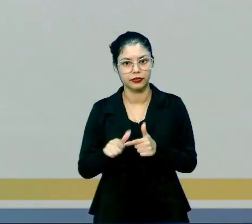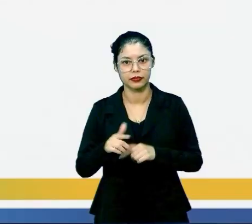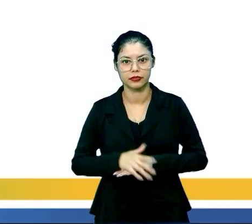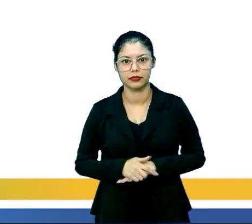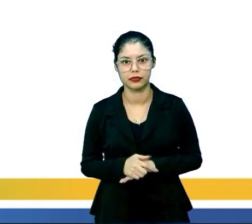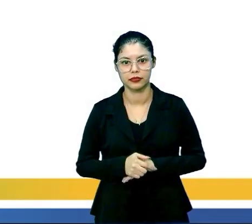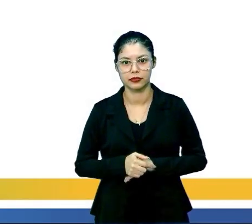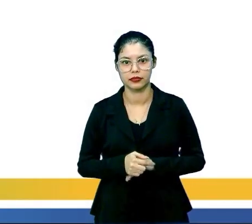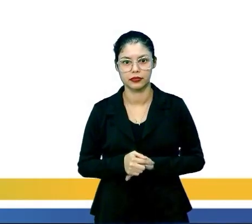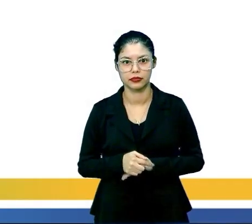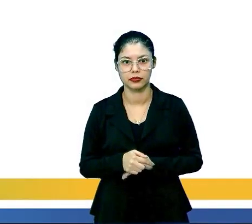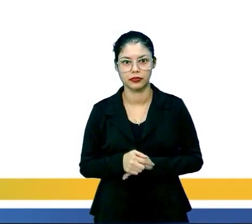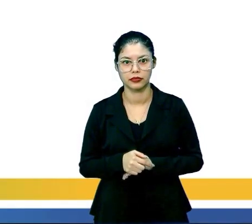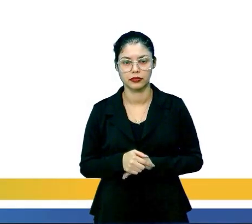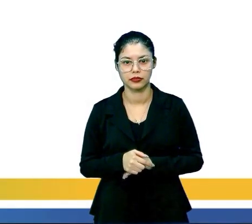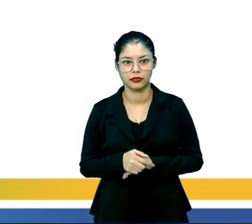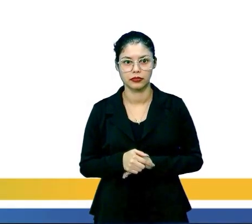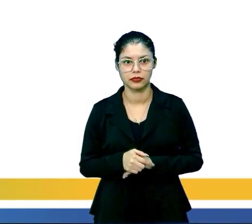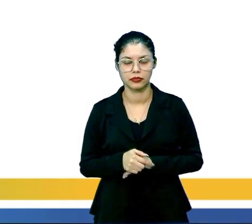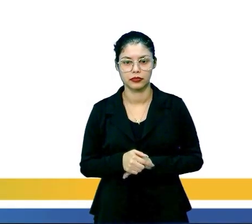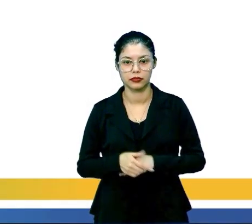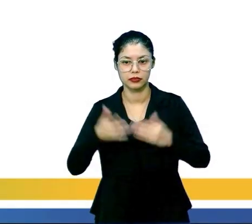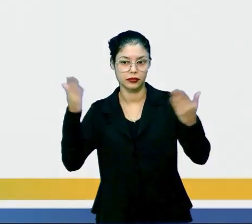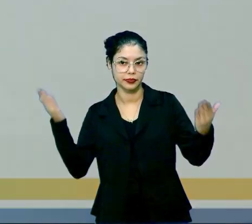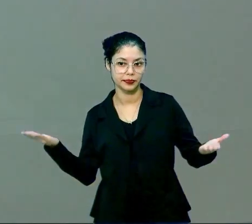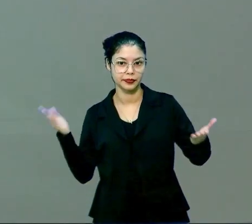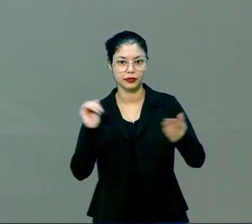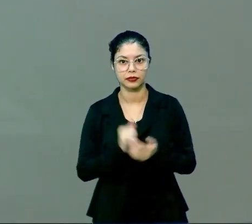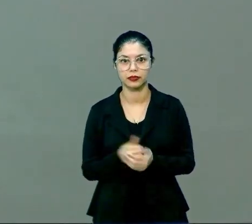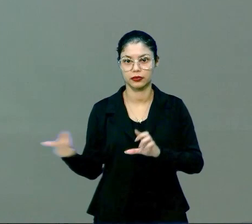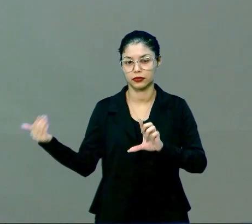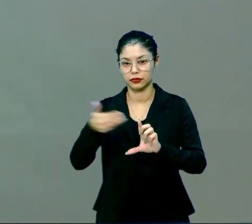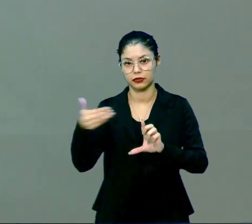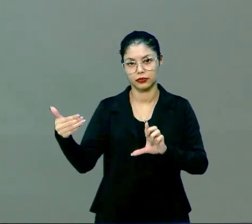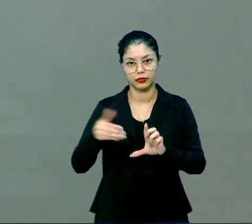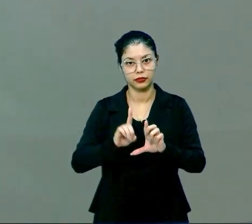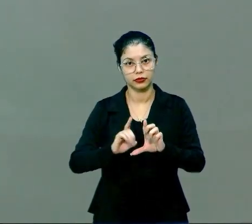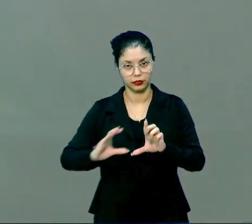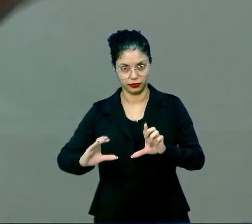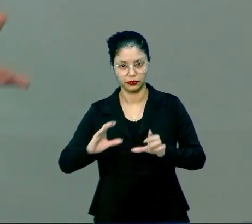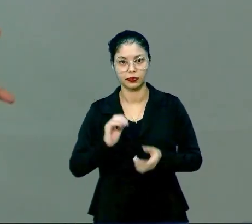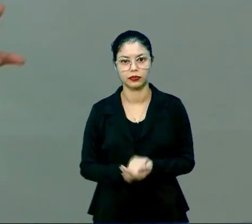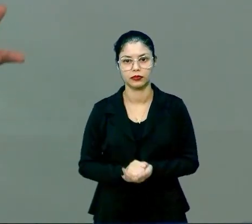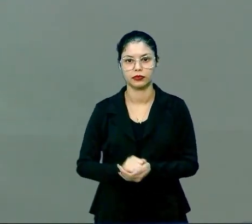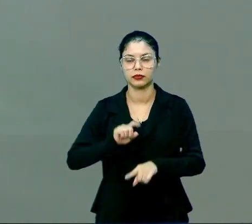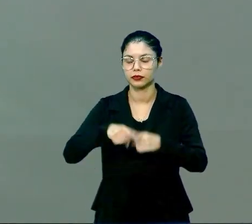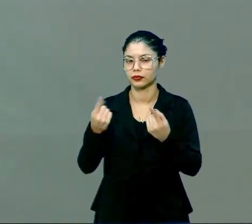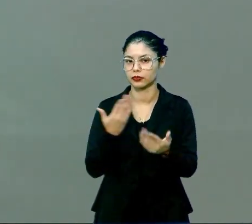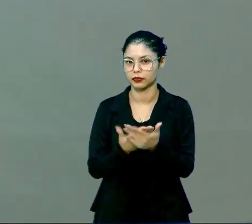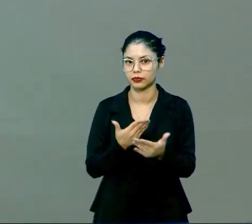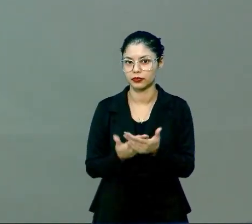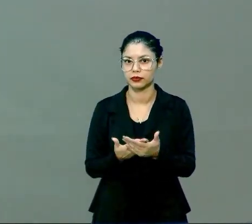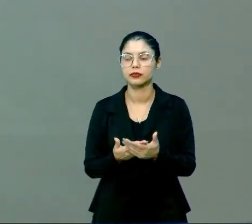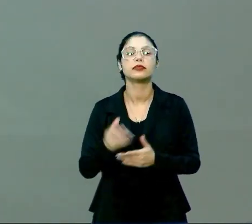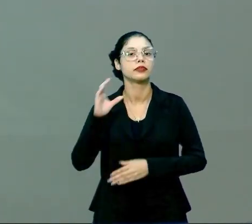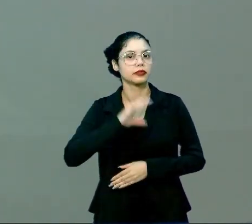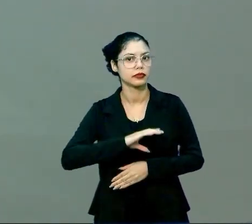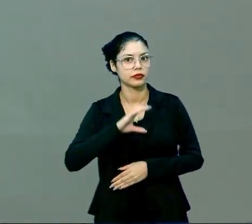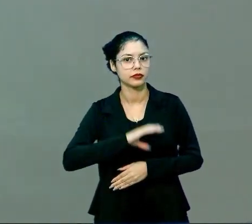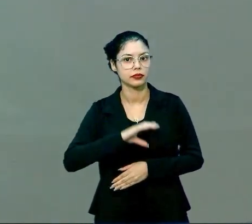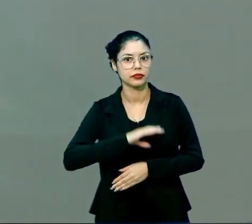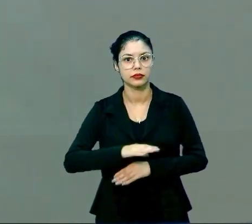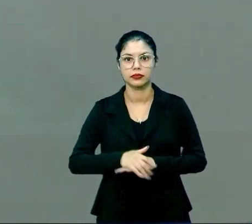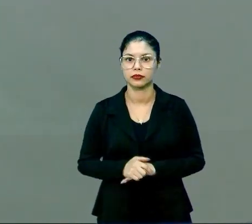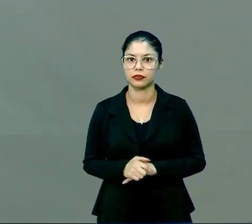também, ok? E aí acessem a nossa plataforma, essa foi mais uma aula do componente curricular de